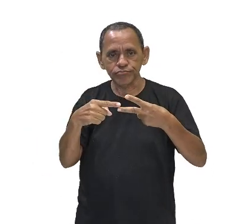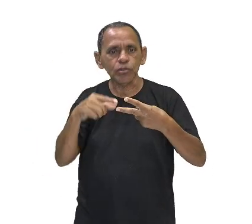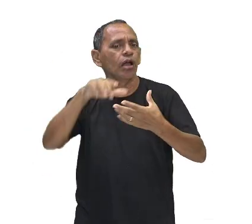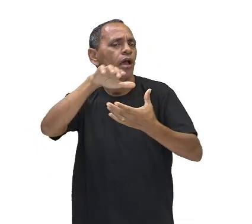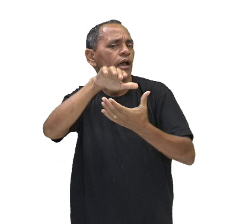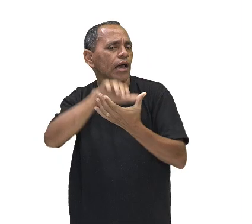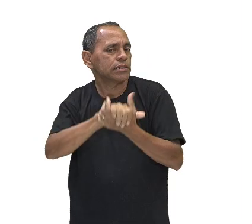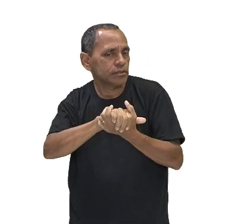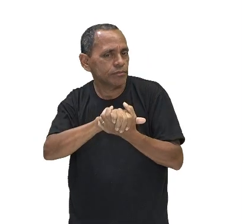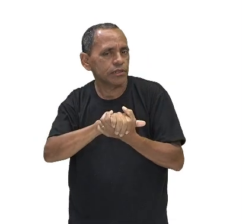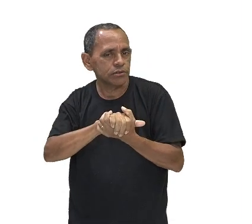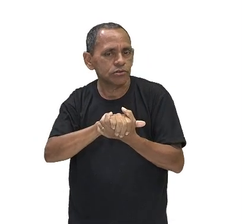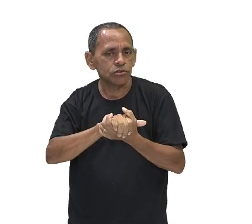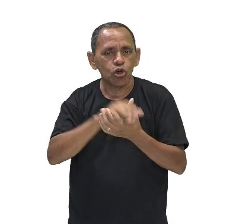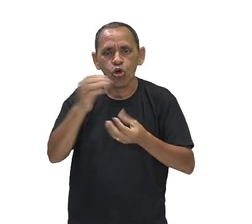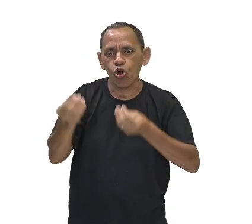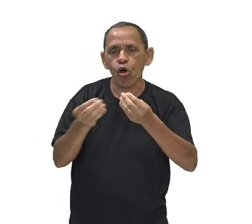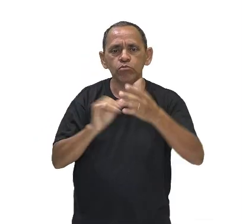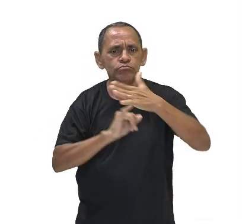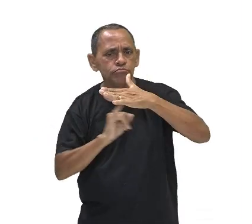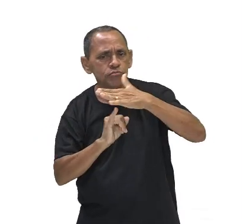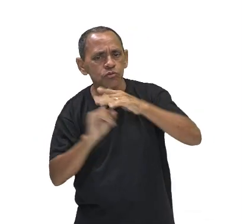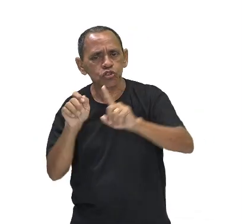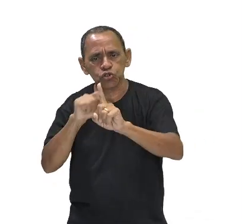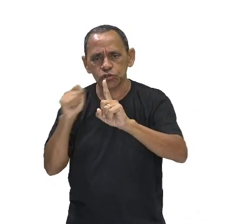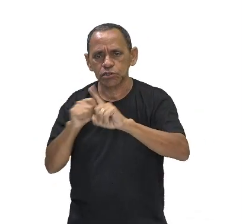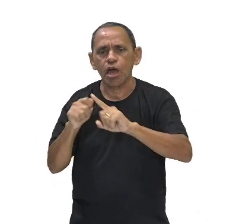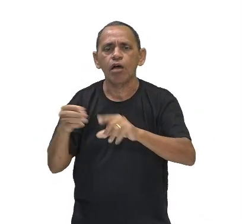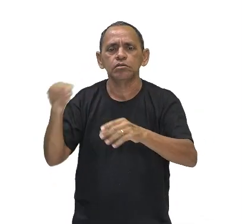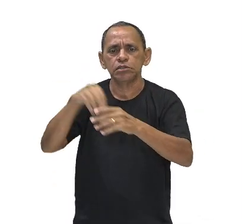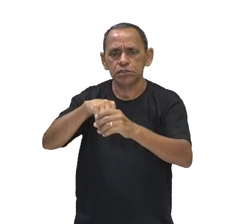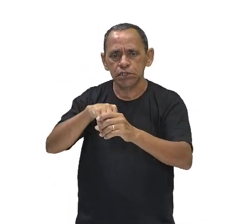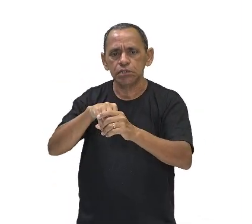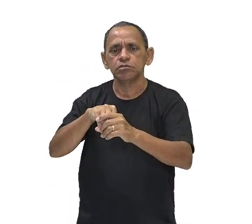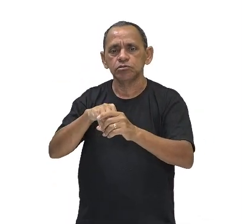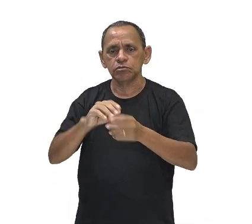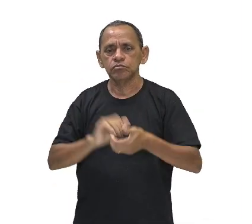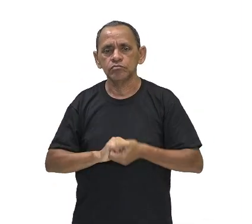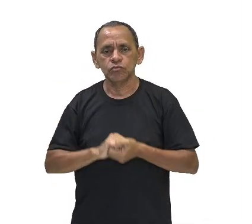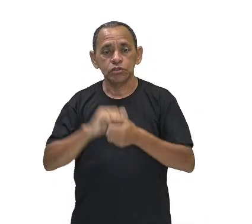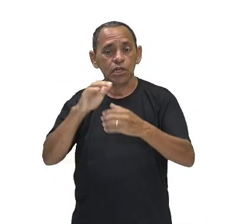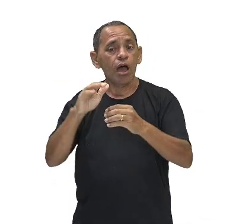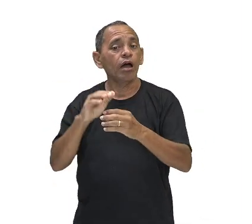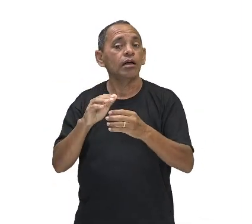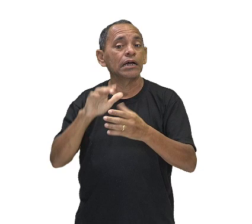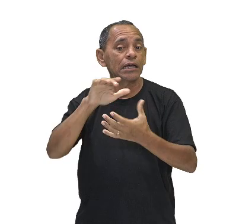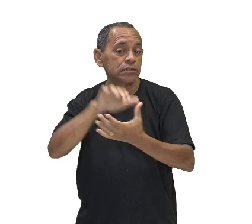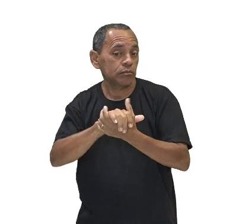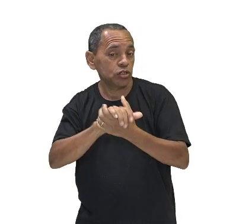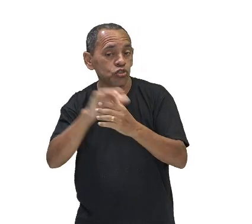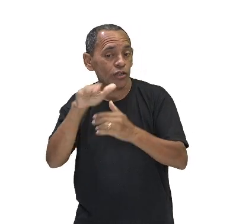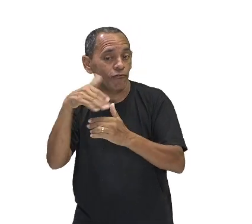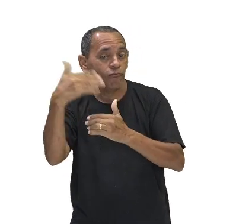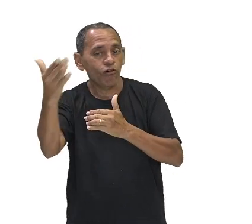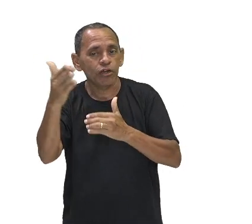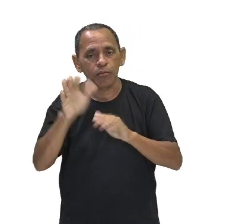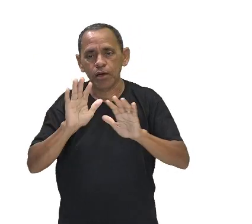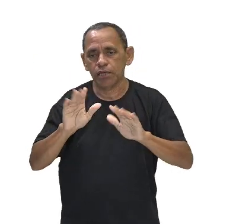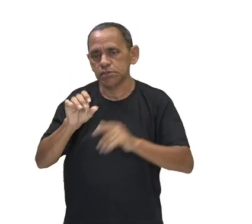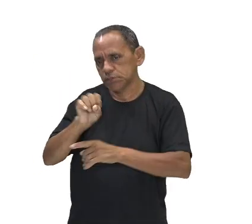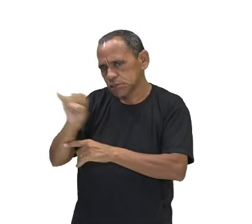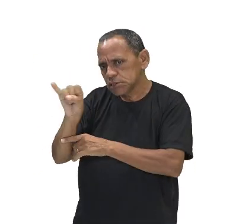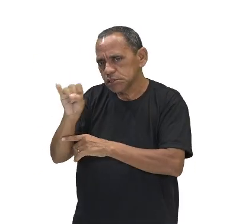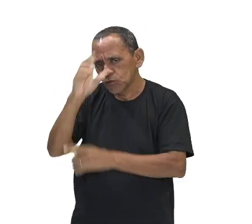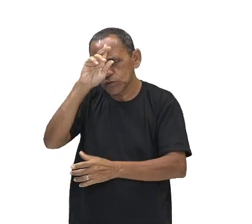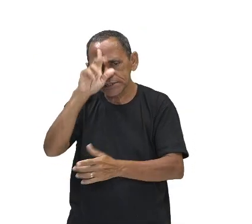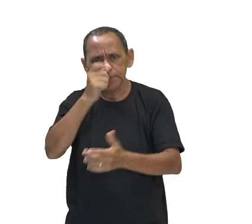uma instituição social que está fora de todos nós, mas quando você decide casar, ela age